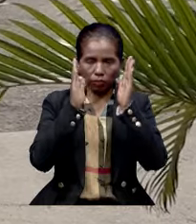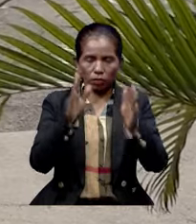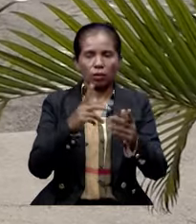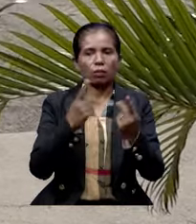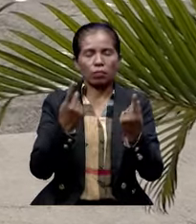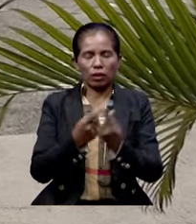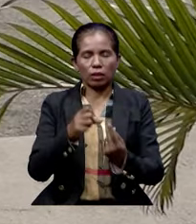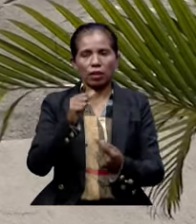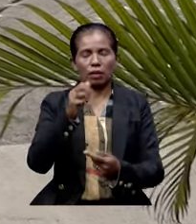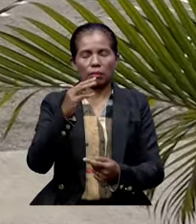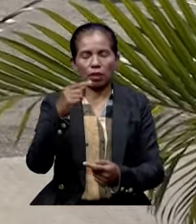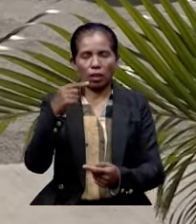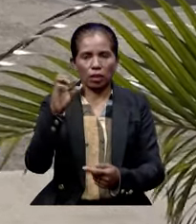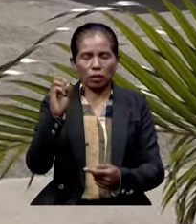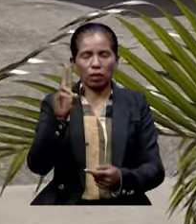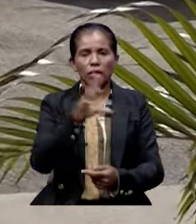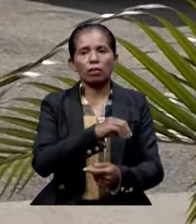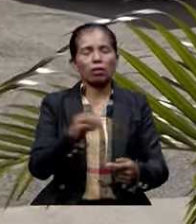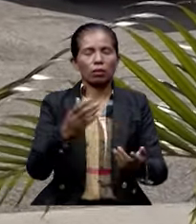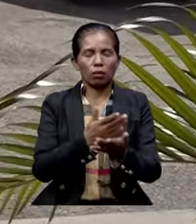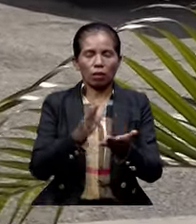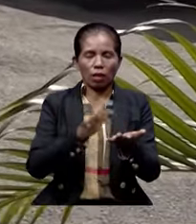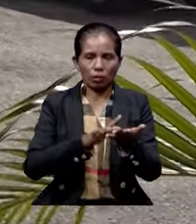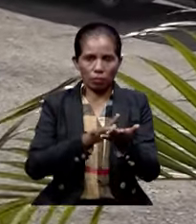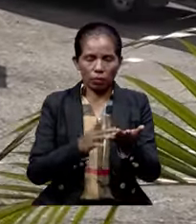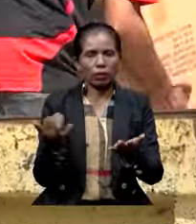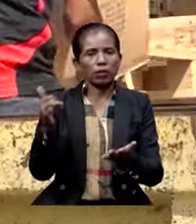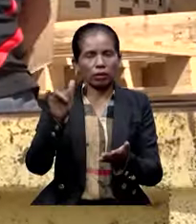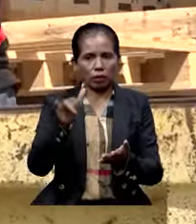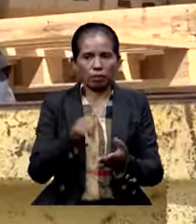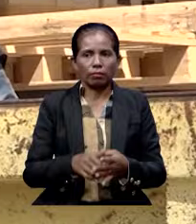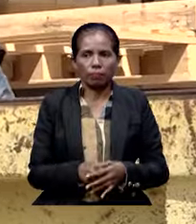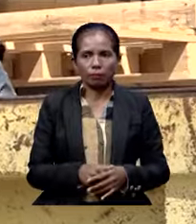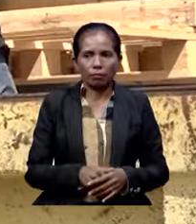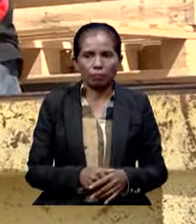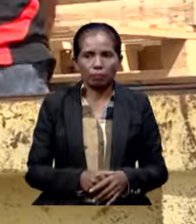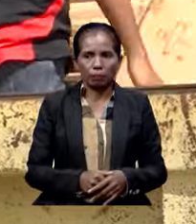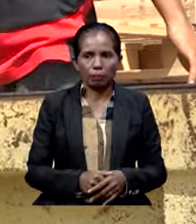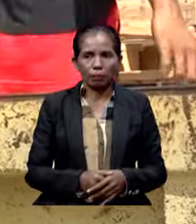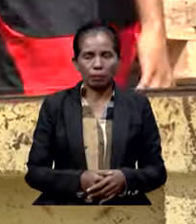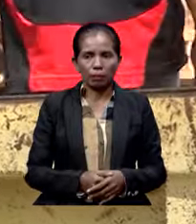Companhia Salimago a tu só sai moro consumáveis no reazente. Celina Lopes, Dilma Suzetti, GMN.